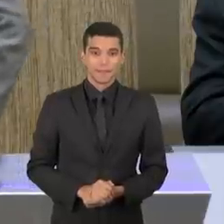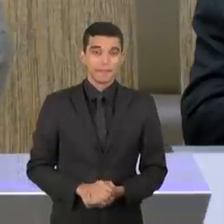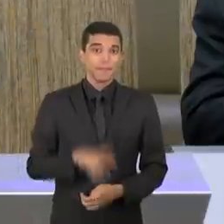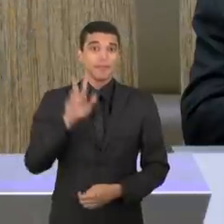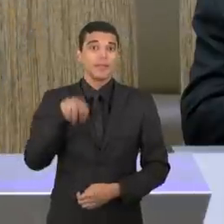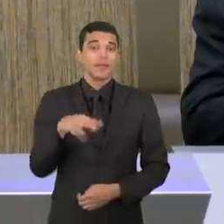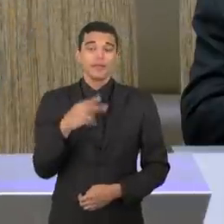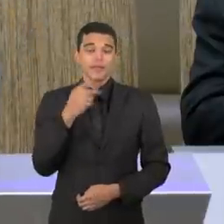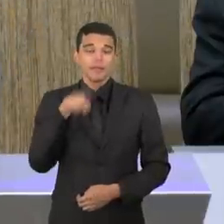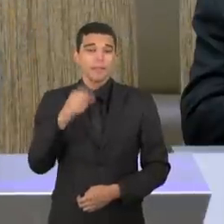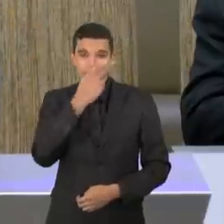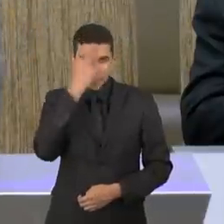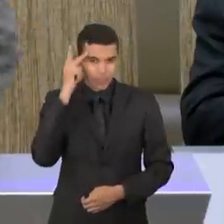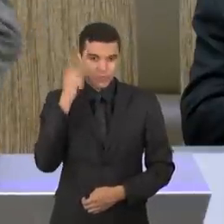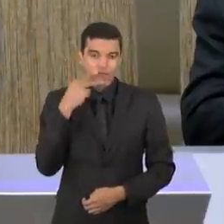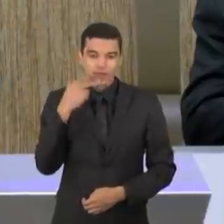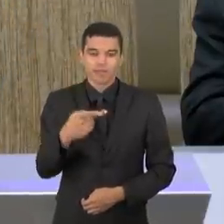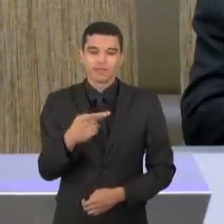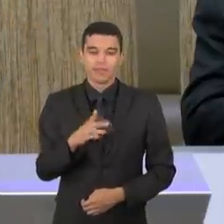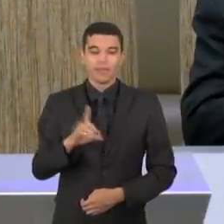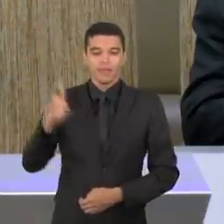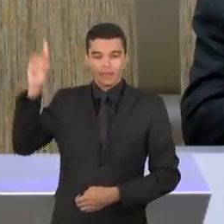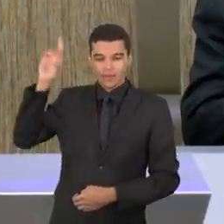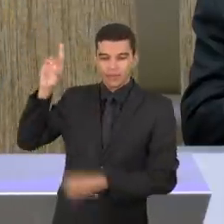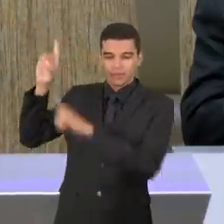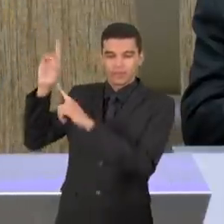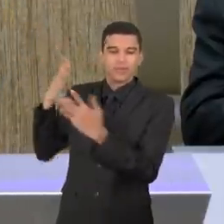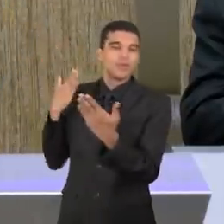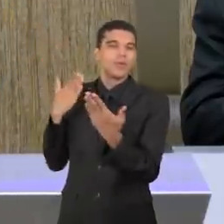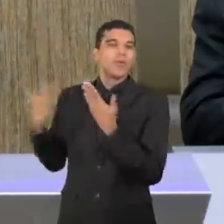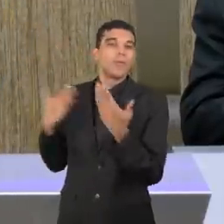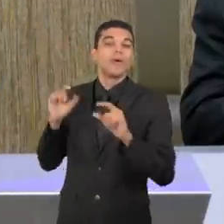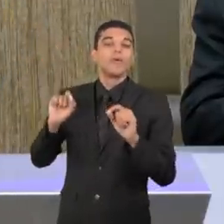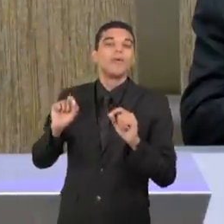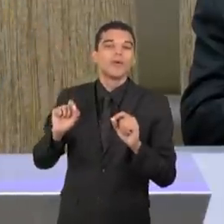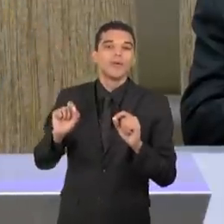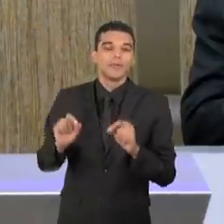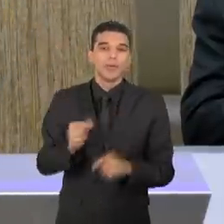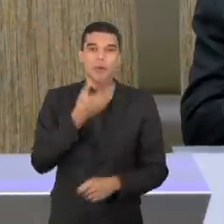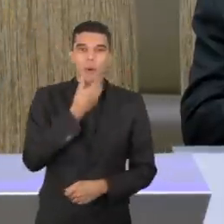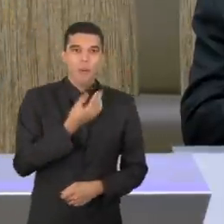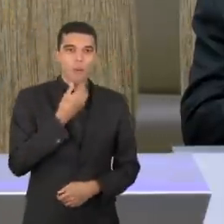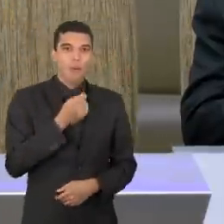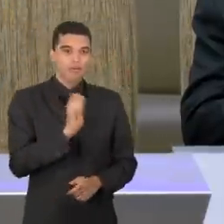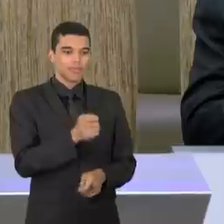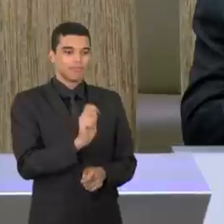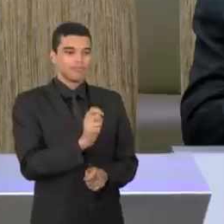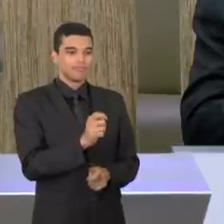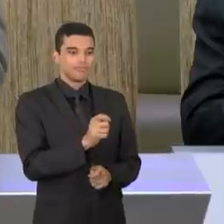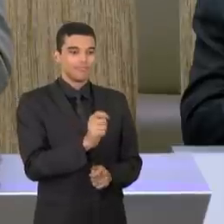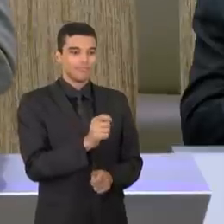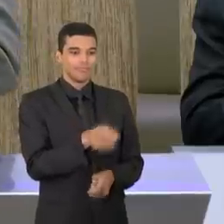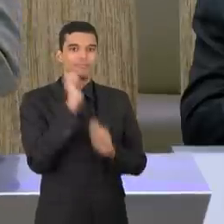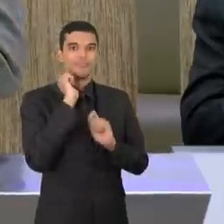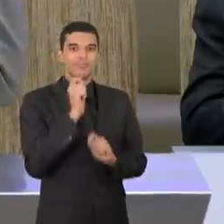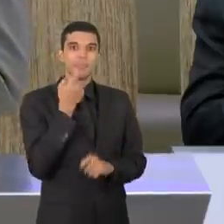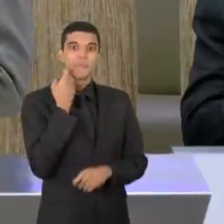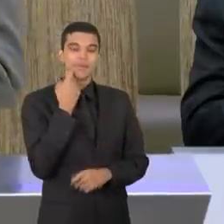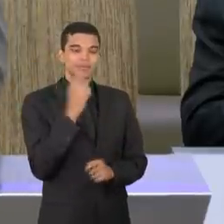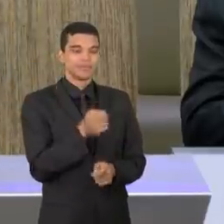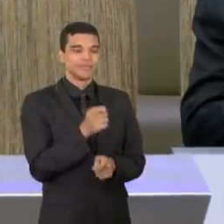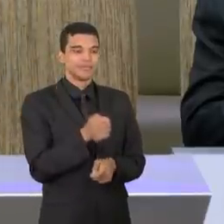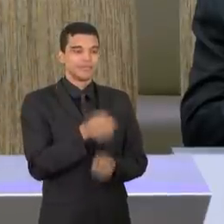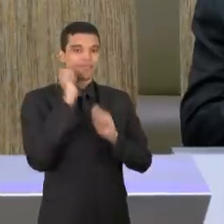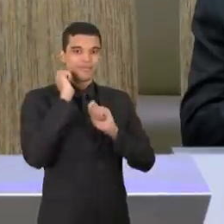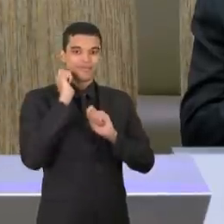pescador, que às vezes ele fisga o peixe, e o peixe pensa que não está fisgado. Aí